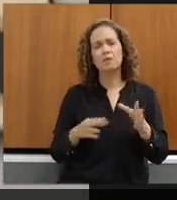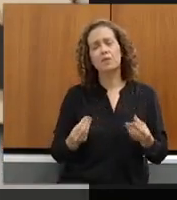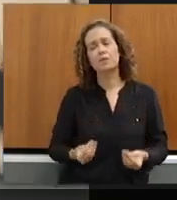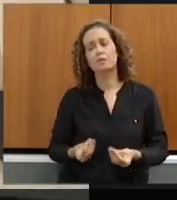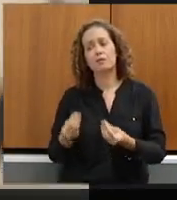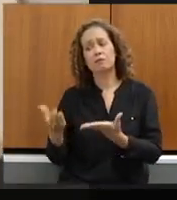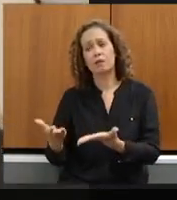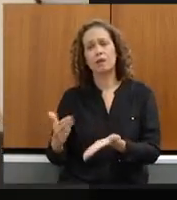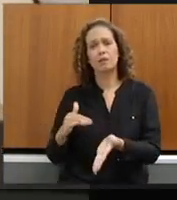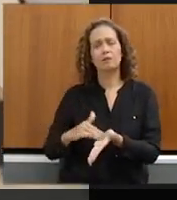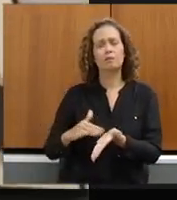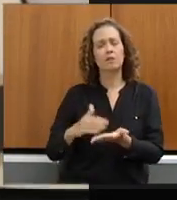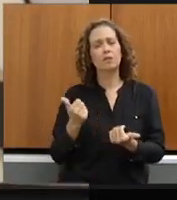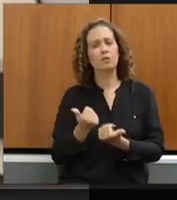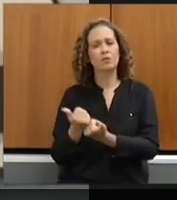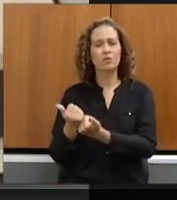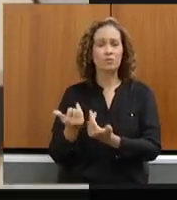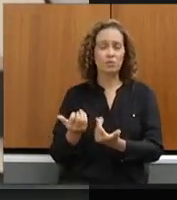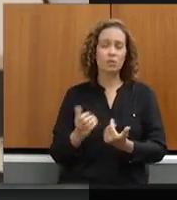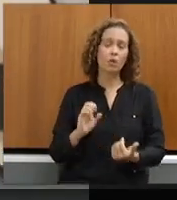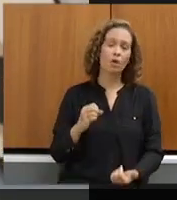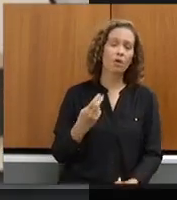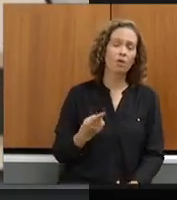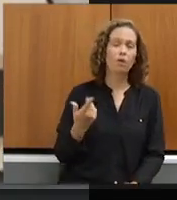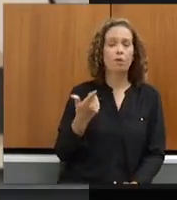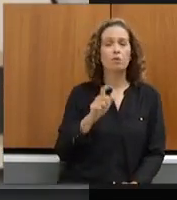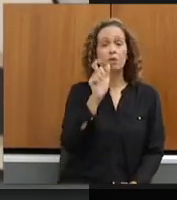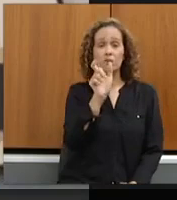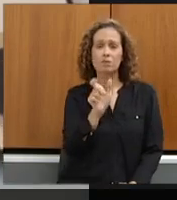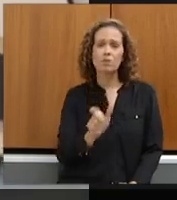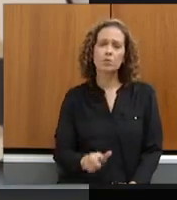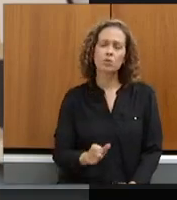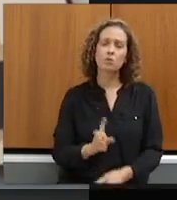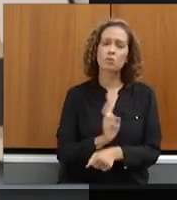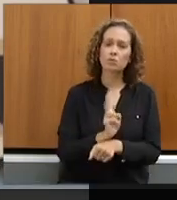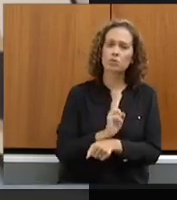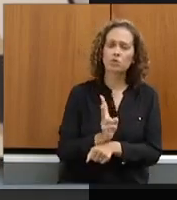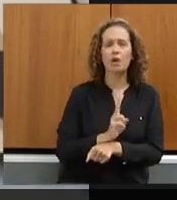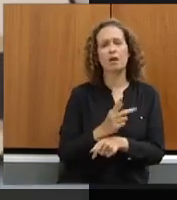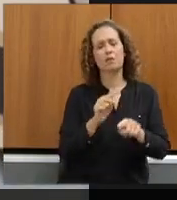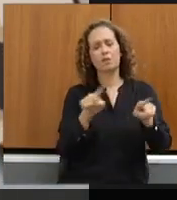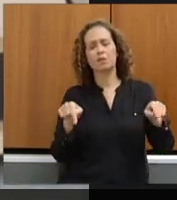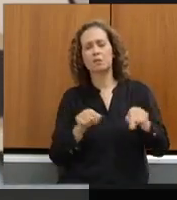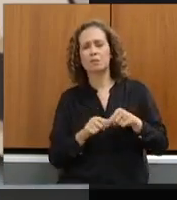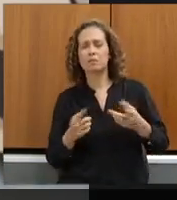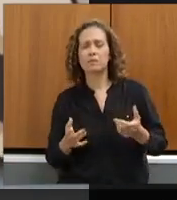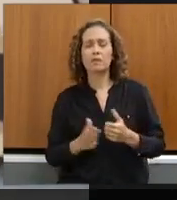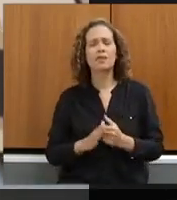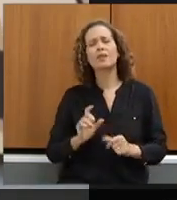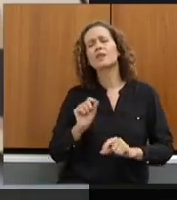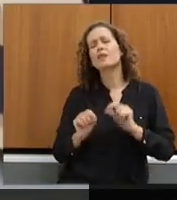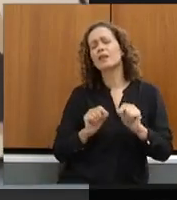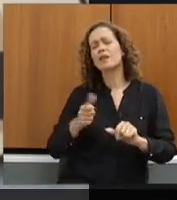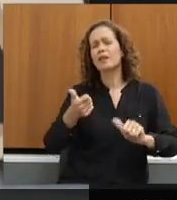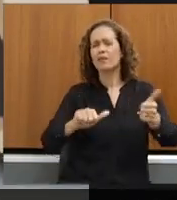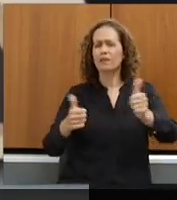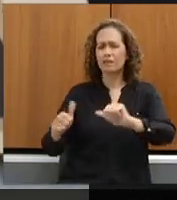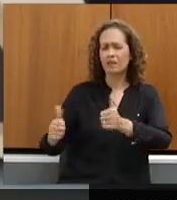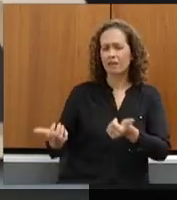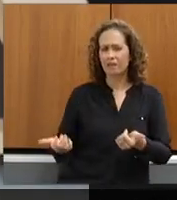secretário adjunto né ou para outra pessoa chefe de gabinete alguma coisa assim quem é que vai avaliar isso